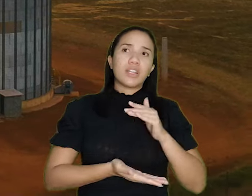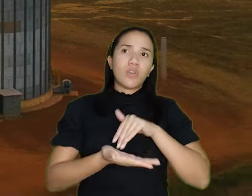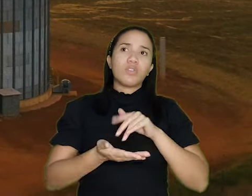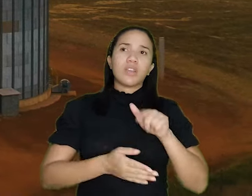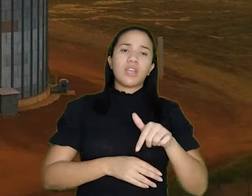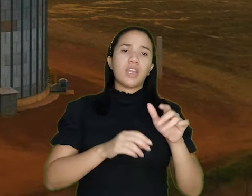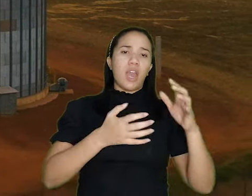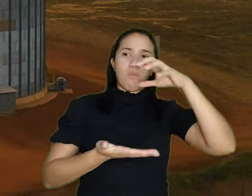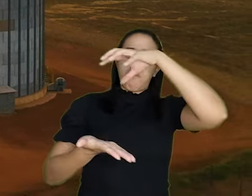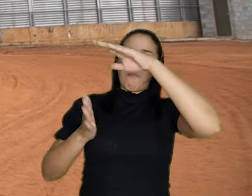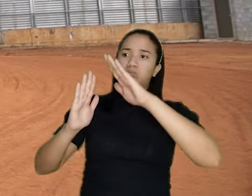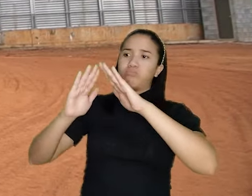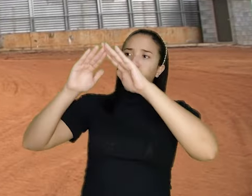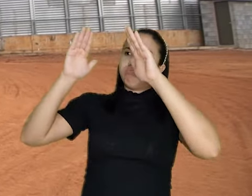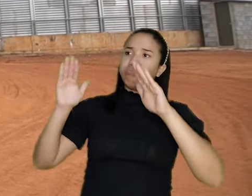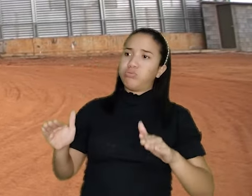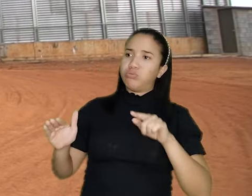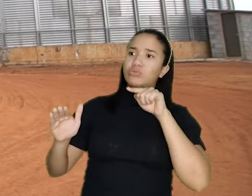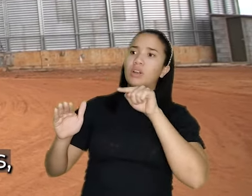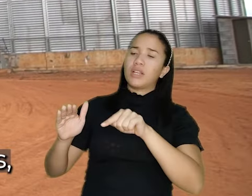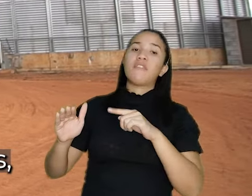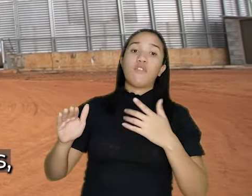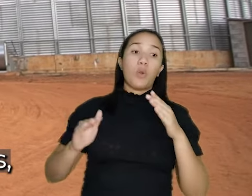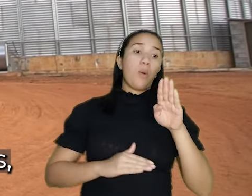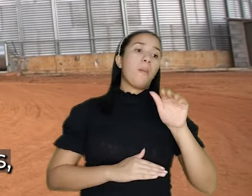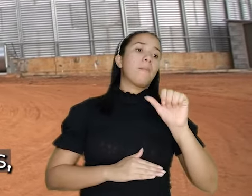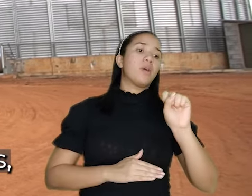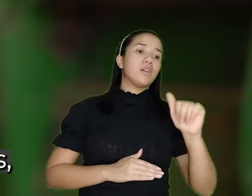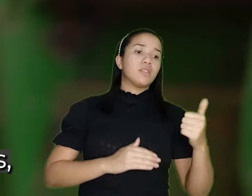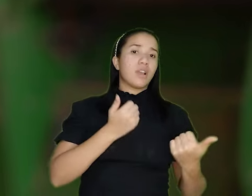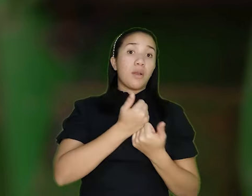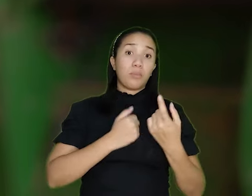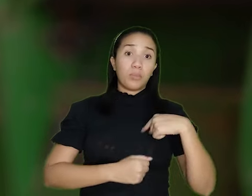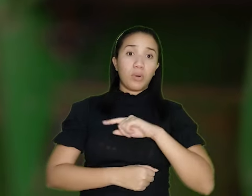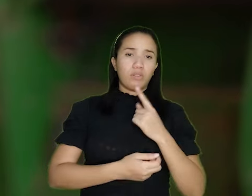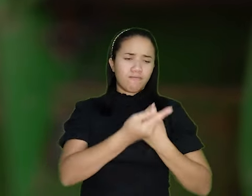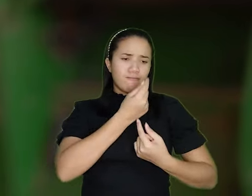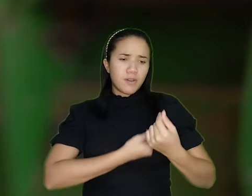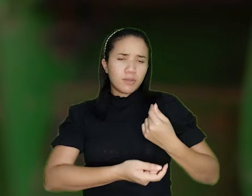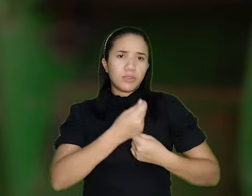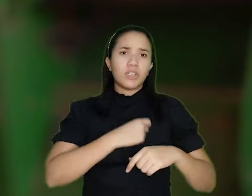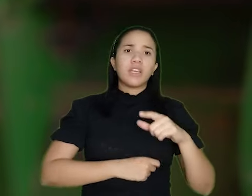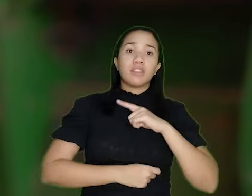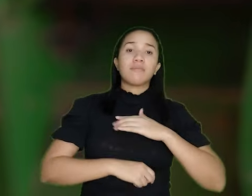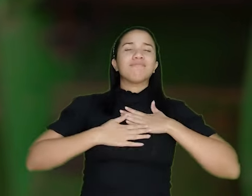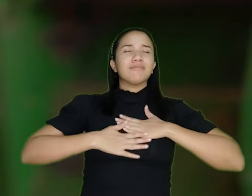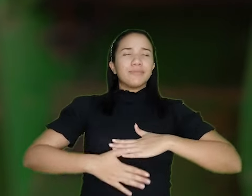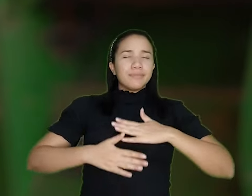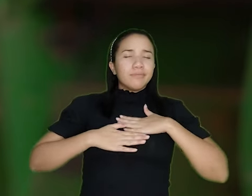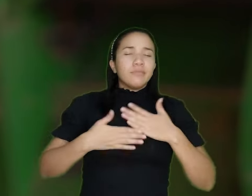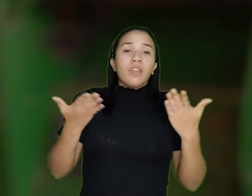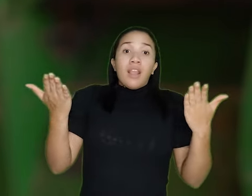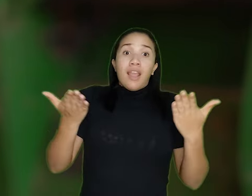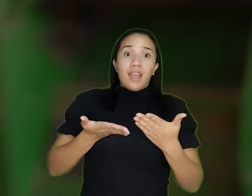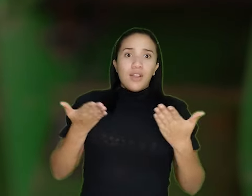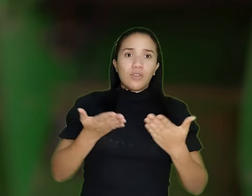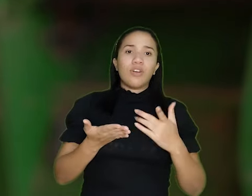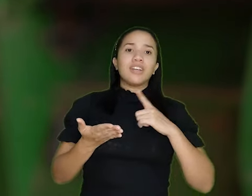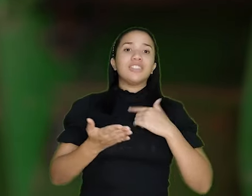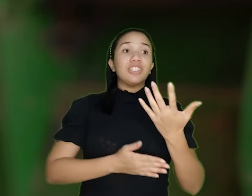aquisição agora por último, que foi o armazém, que foi o Baza que financiou para nós, o armazém que nos deu mais a